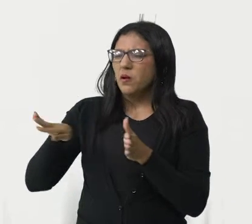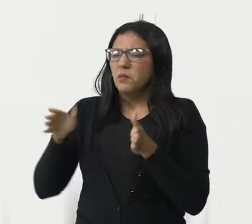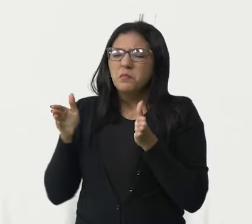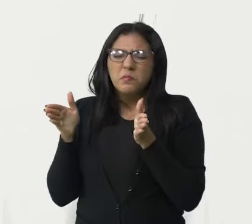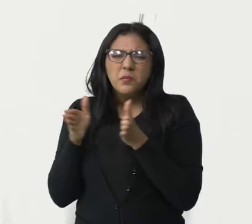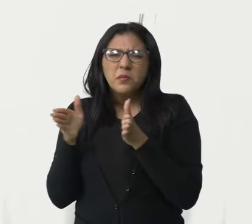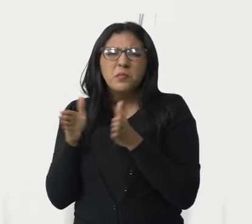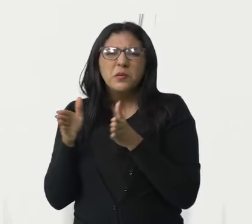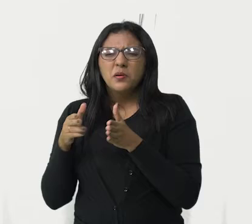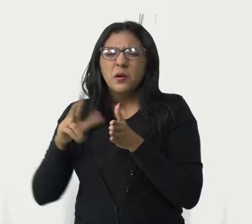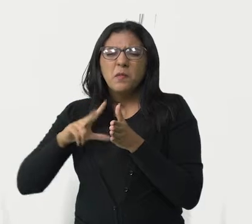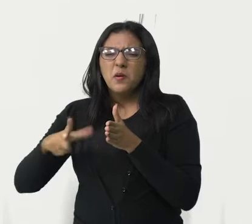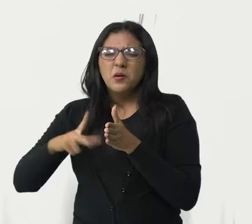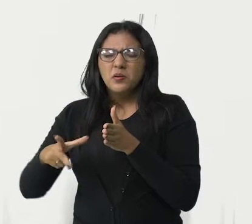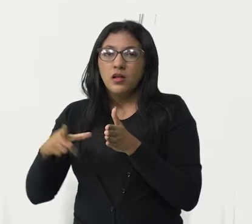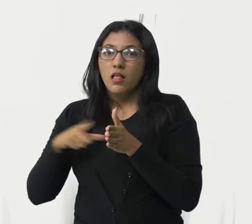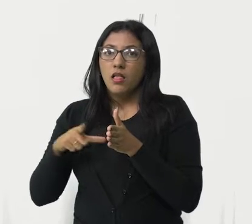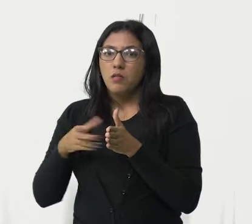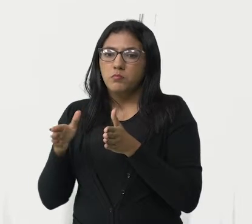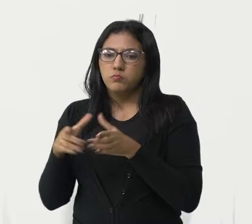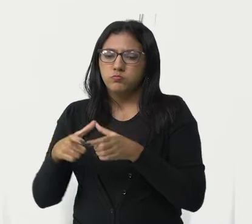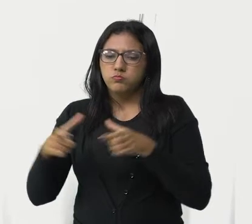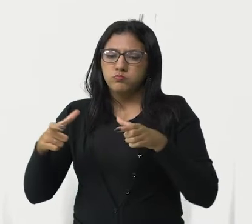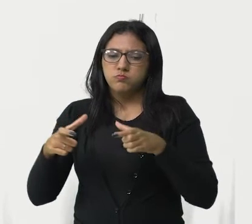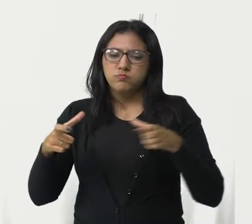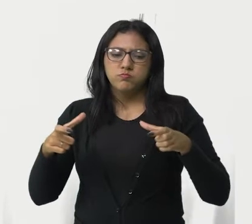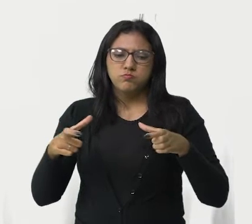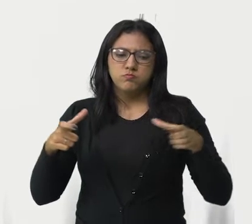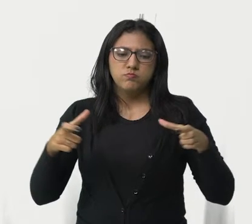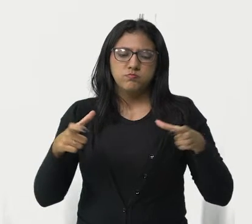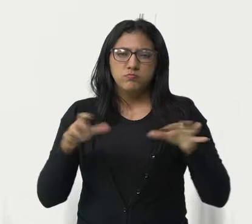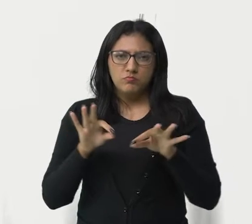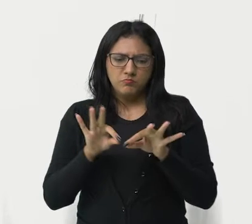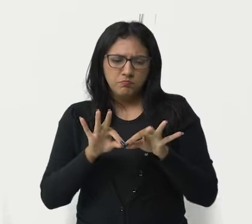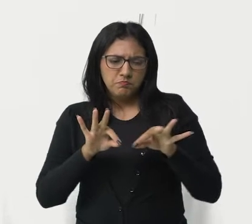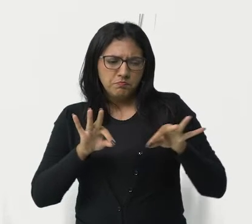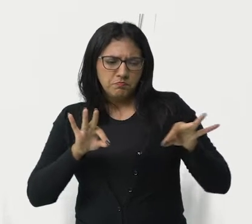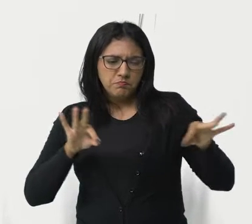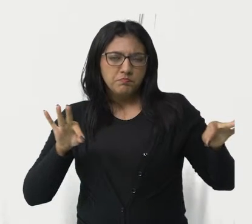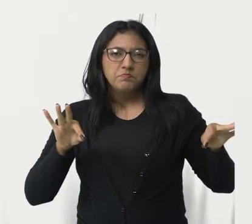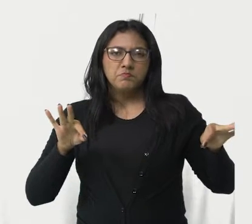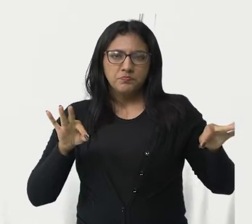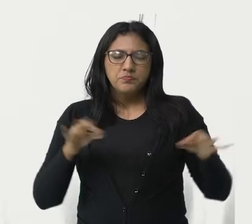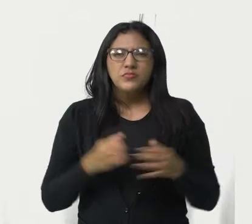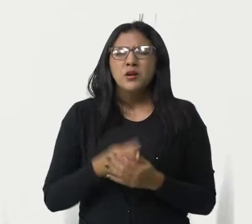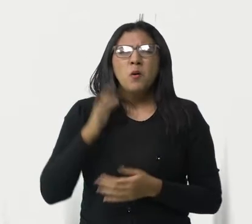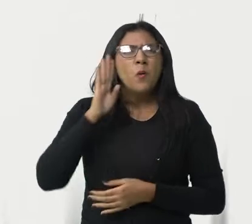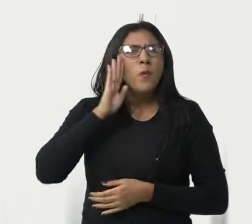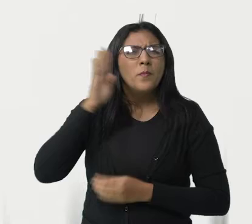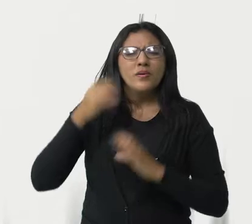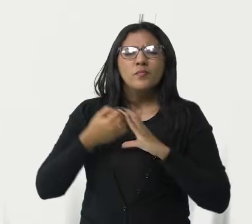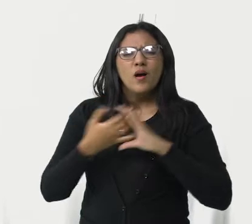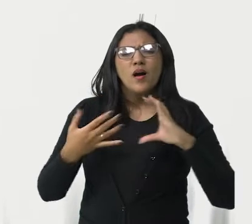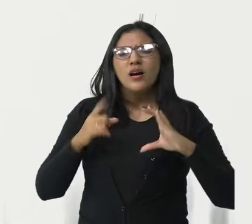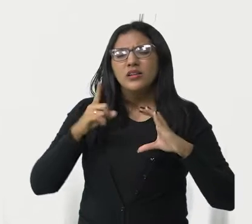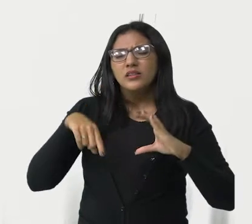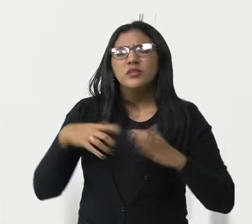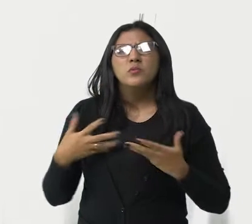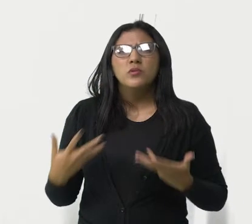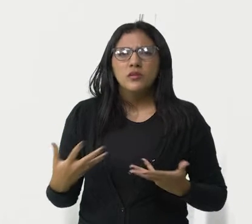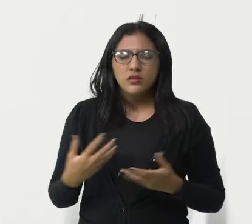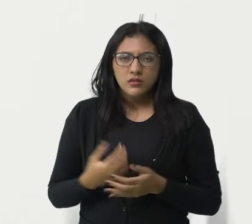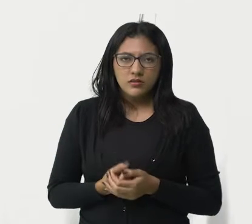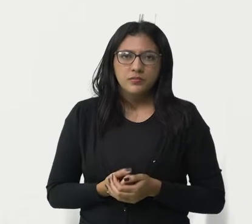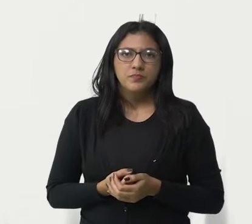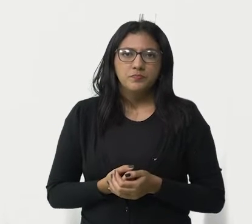Portugal, começam a adentrar na parte da Espanha. Um dos principais fatores para isso ocorrer foi o quê?